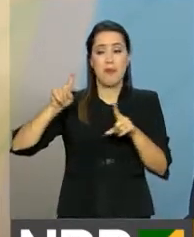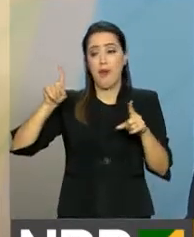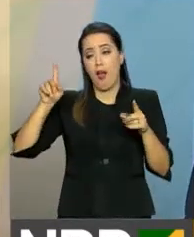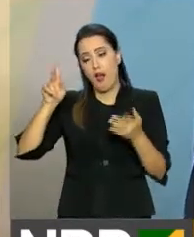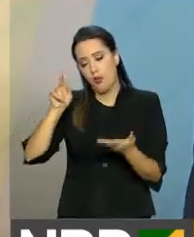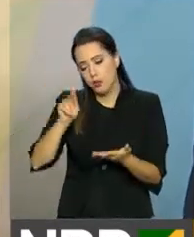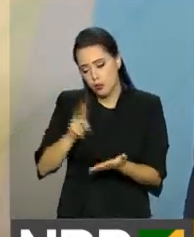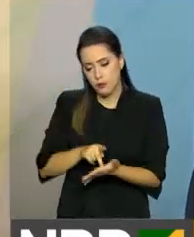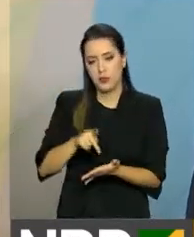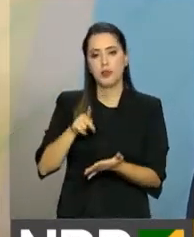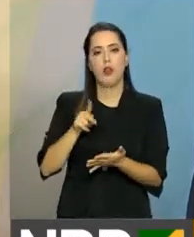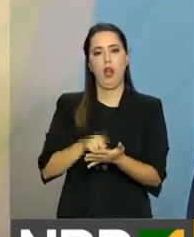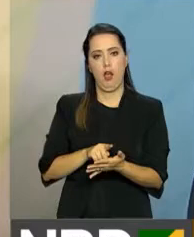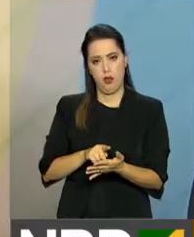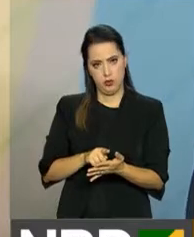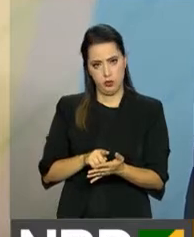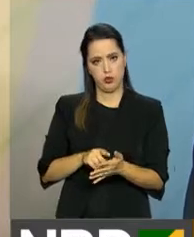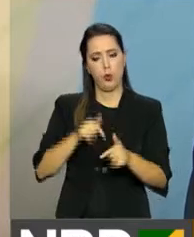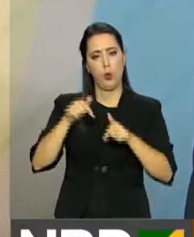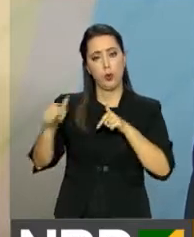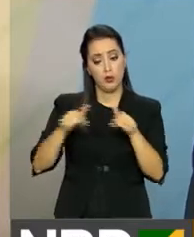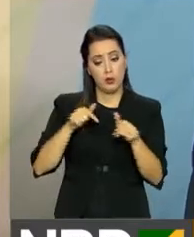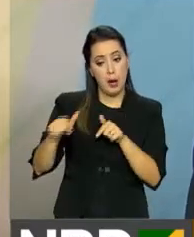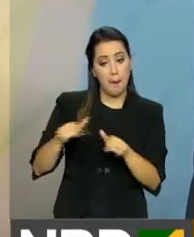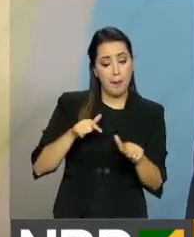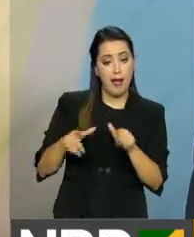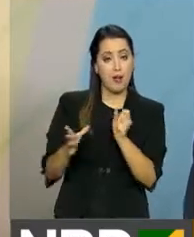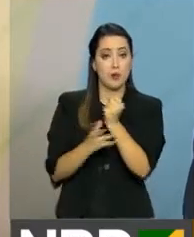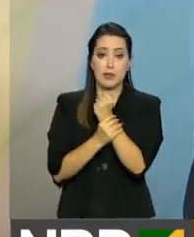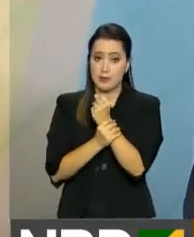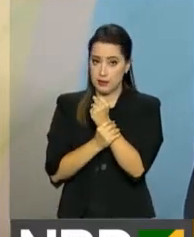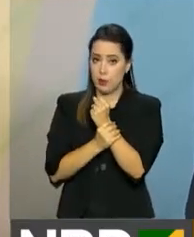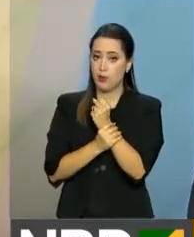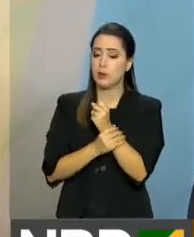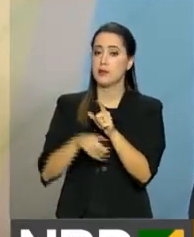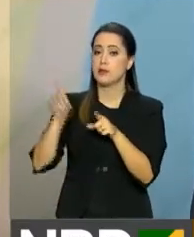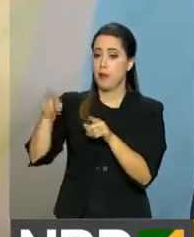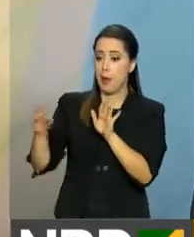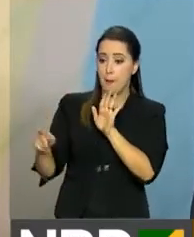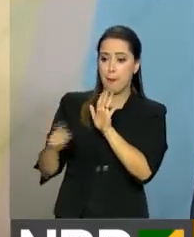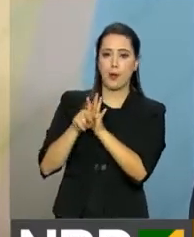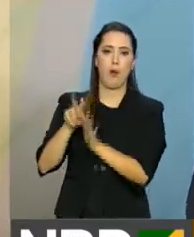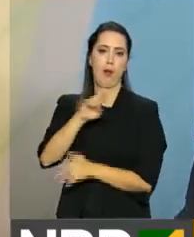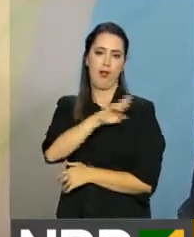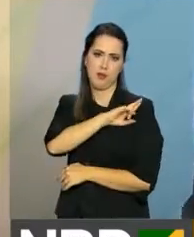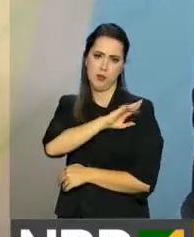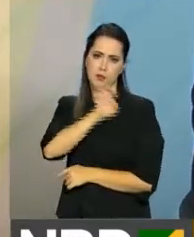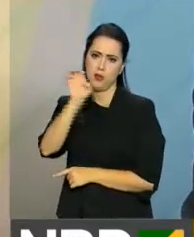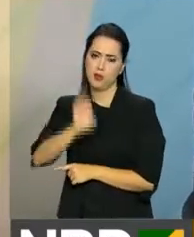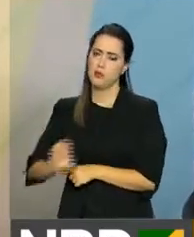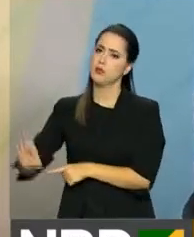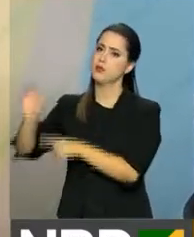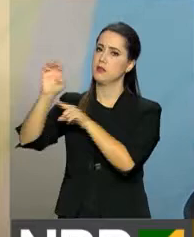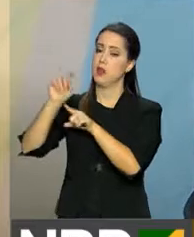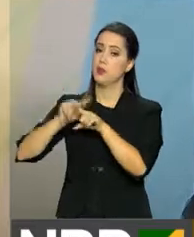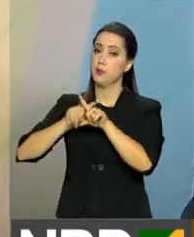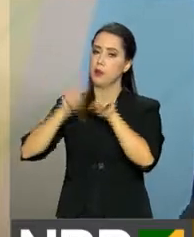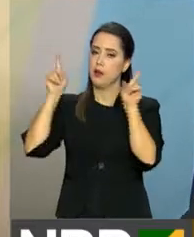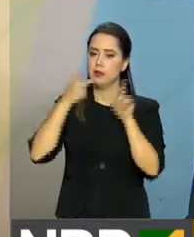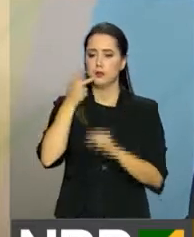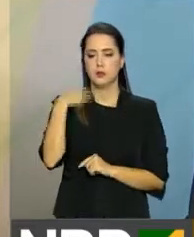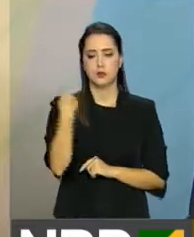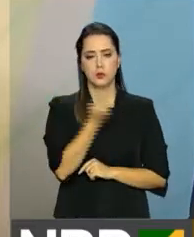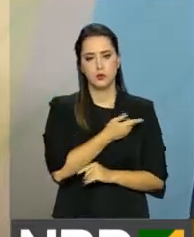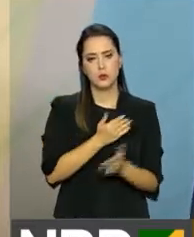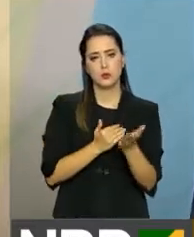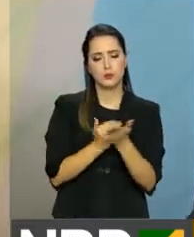o trato da segurança pública é competência básica dos estados federados mas como disse no início o que